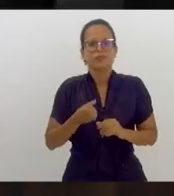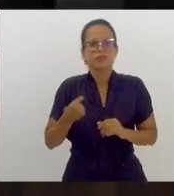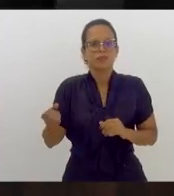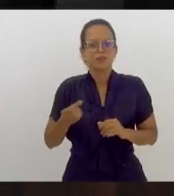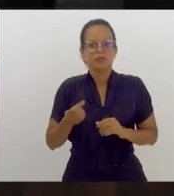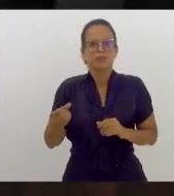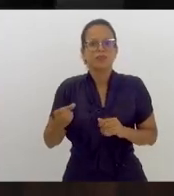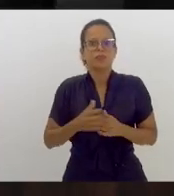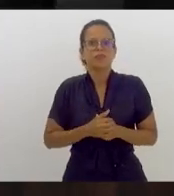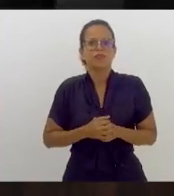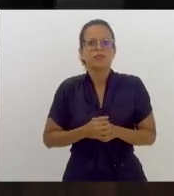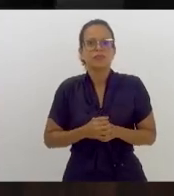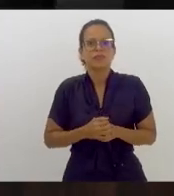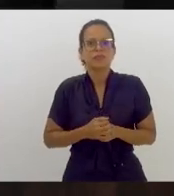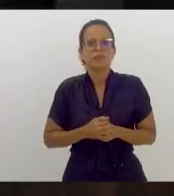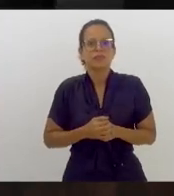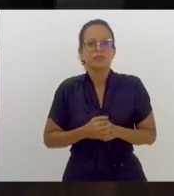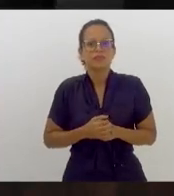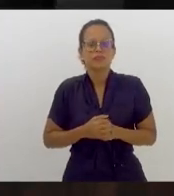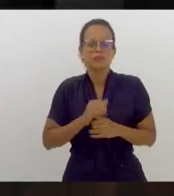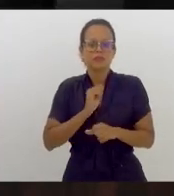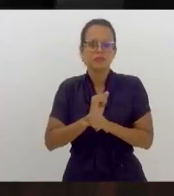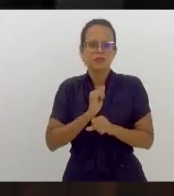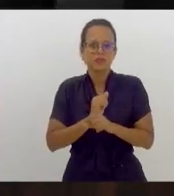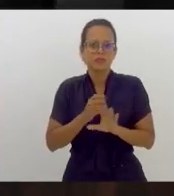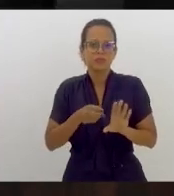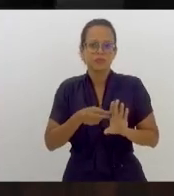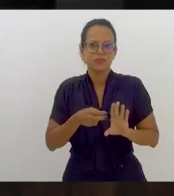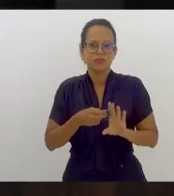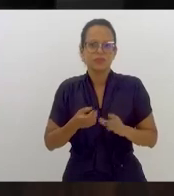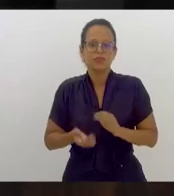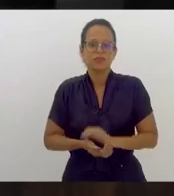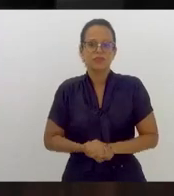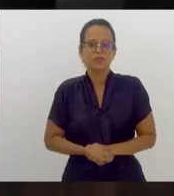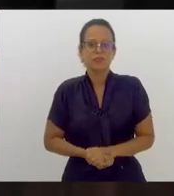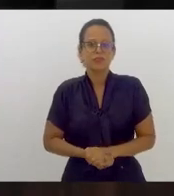de parecer da emenda condicionais, da Comissão de Emendas Condicionais e Vetos.